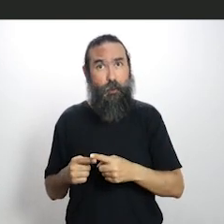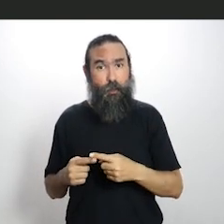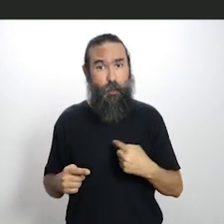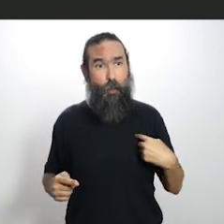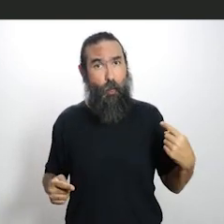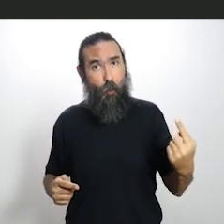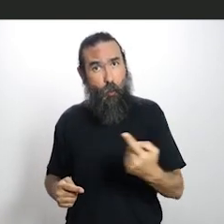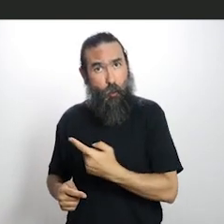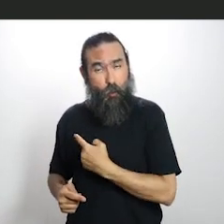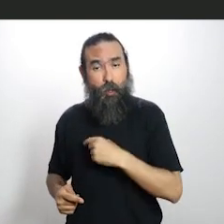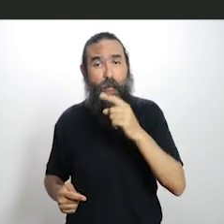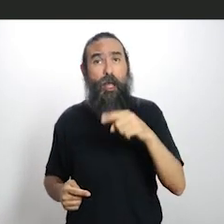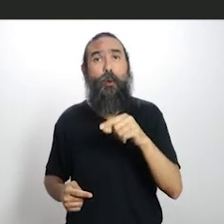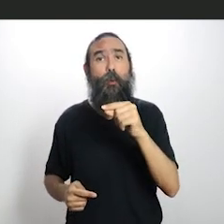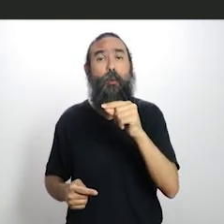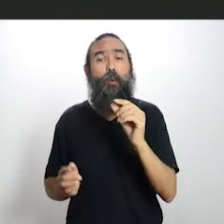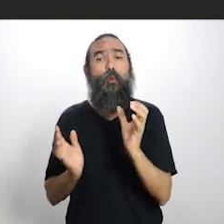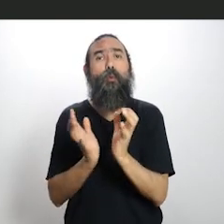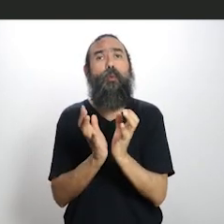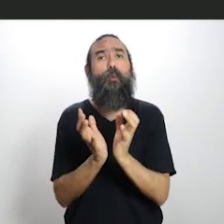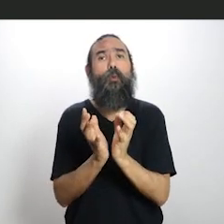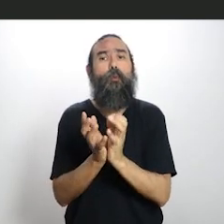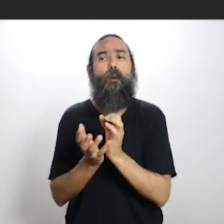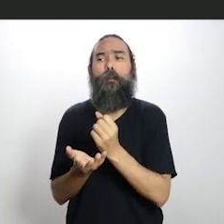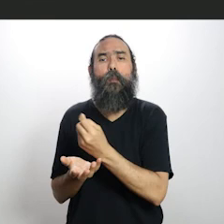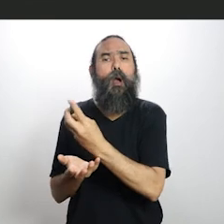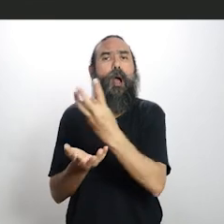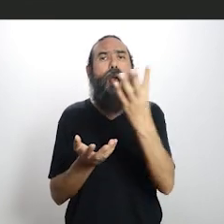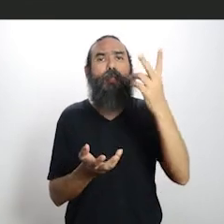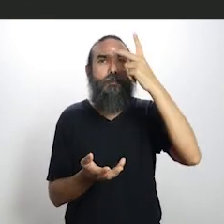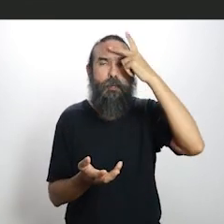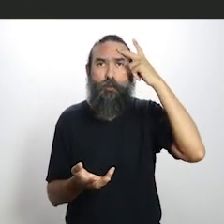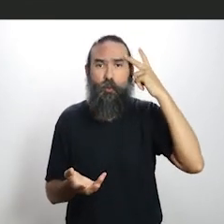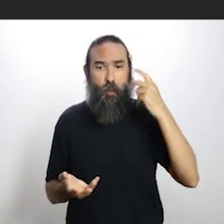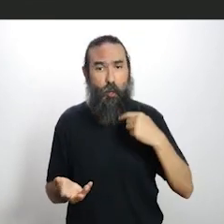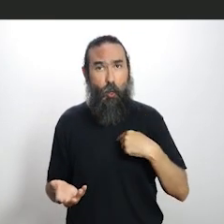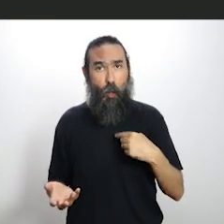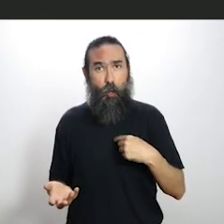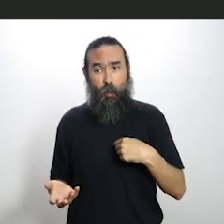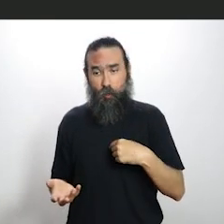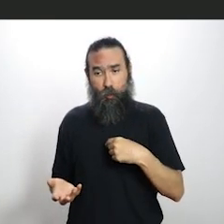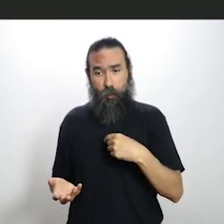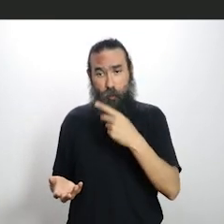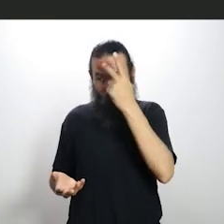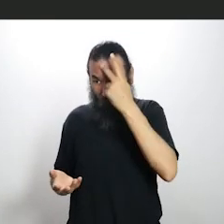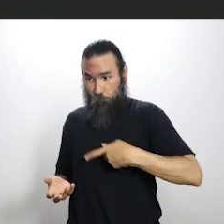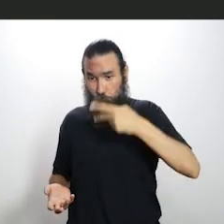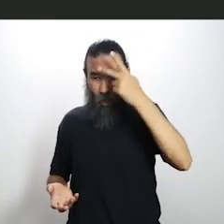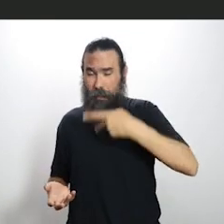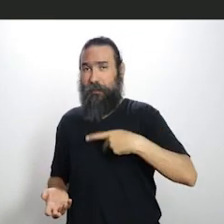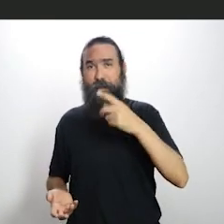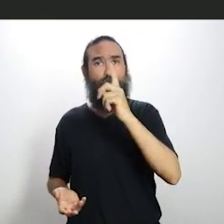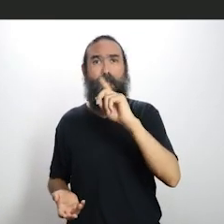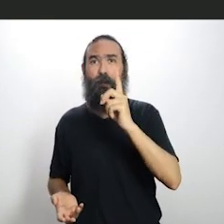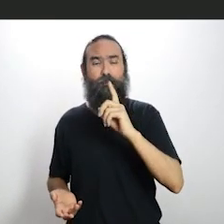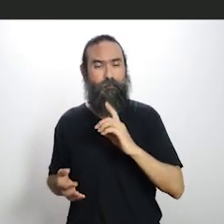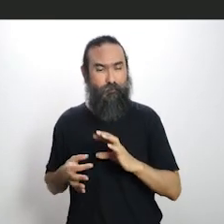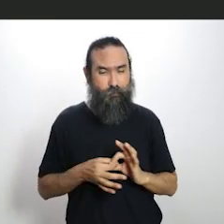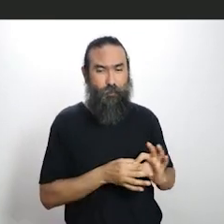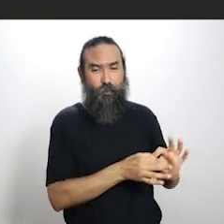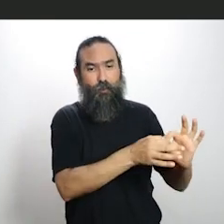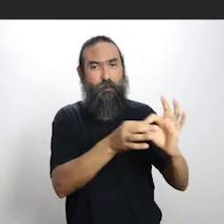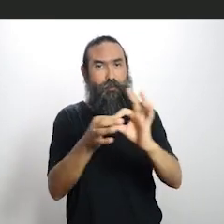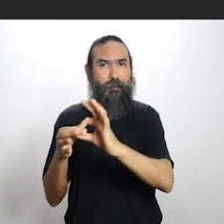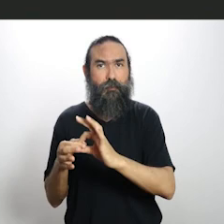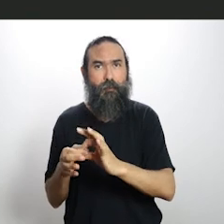como é que a gente vai manter isso né essa brincadeira é a a live hoje virou uma